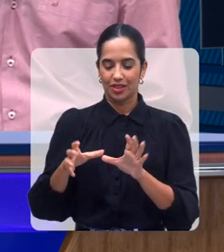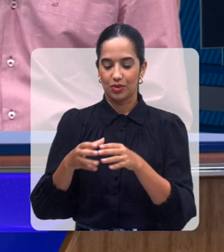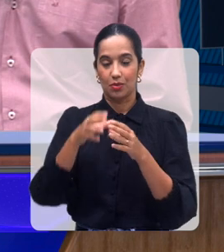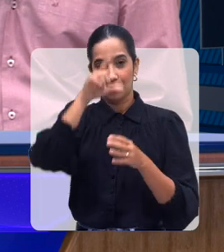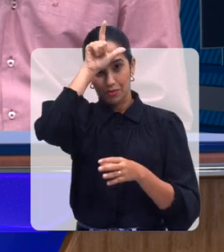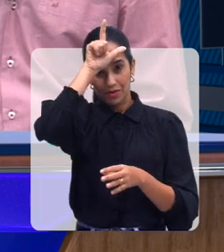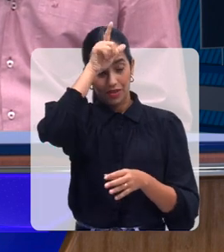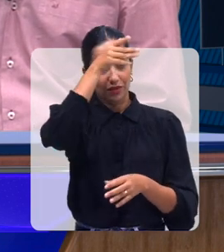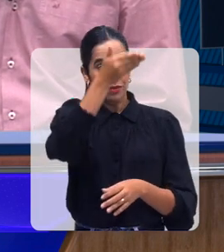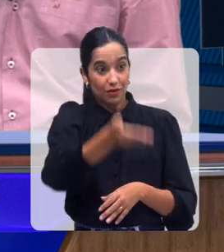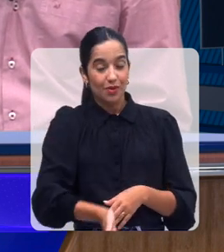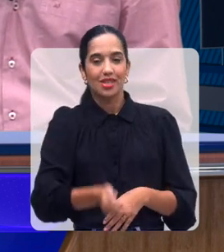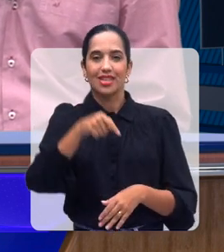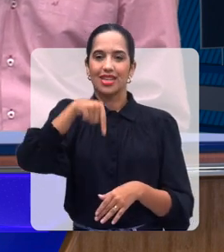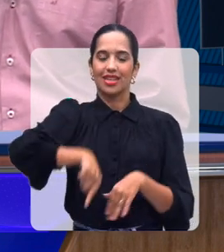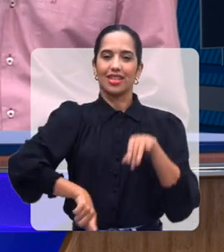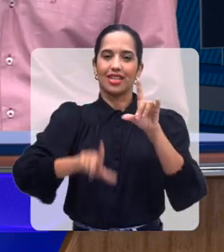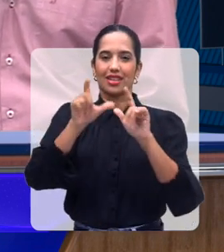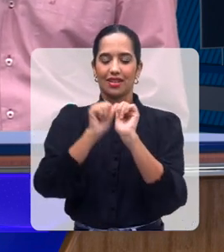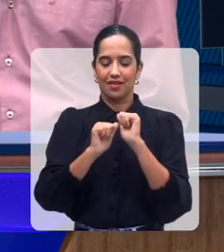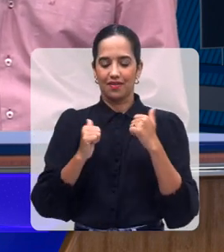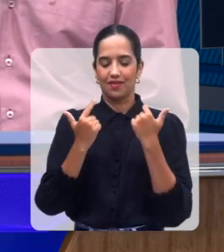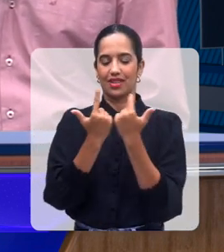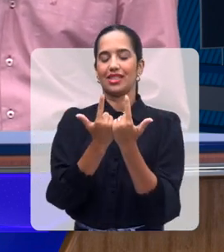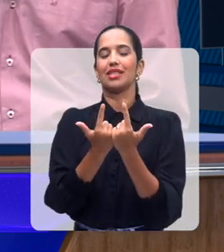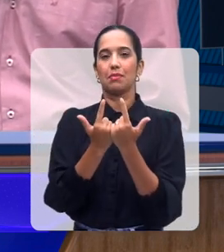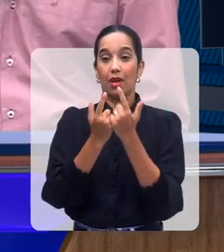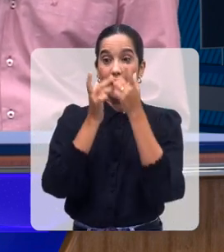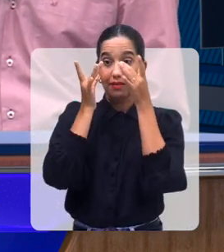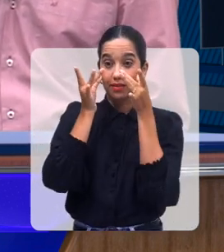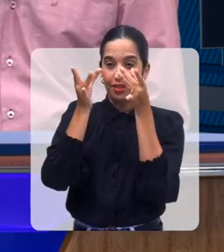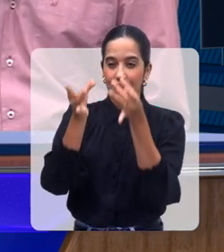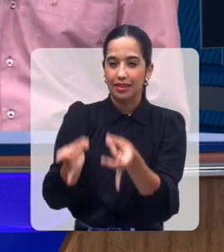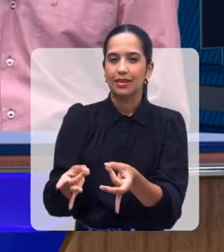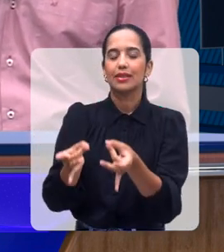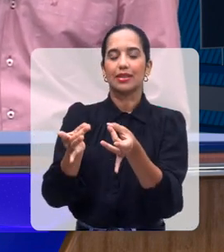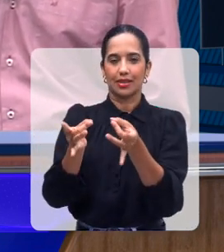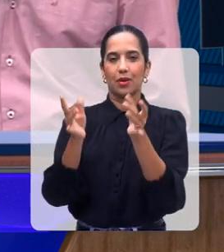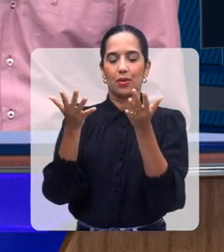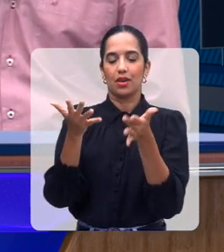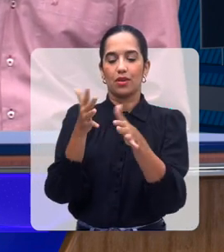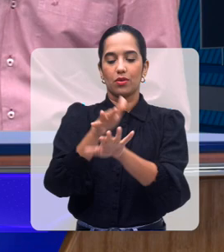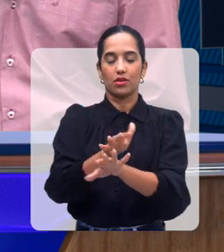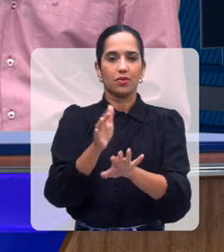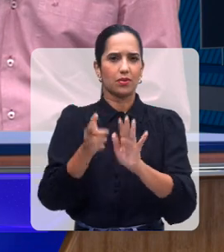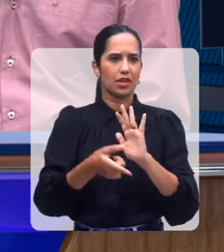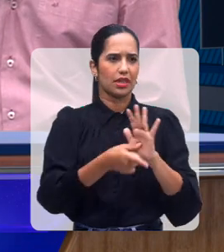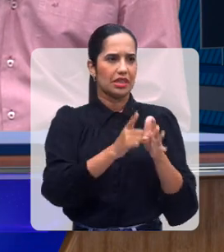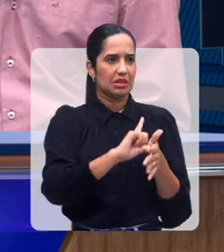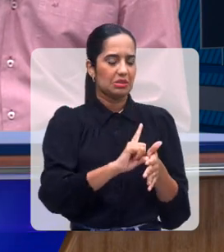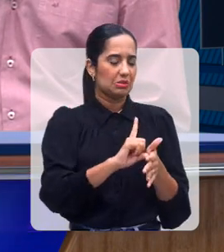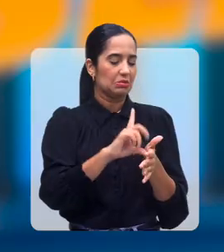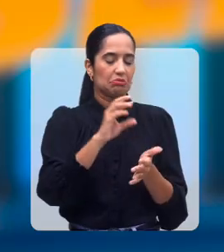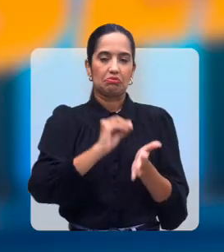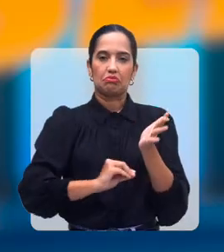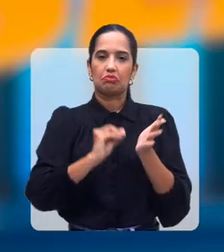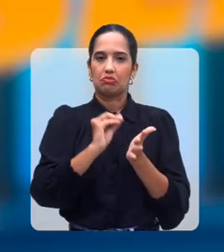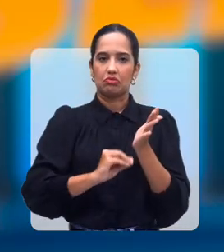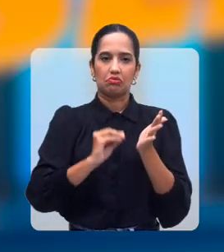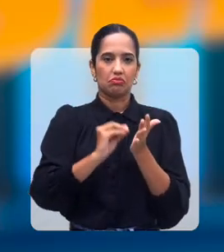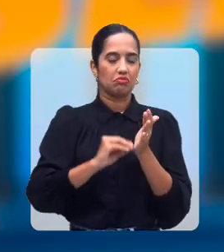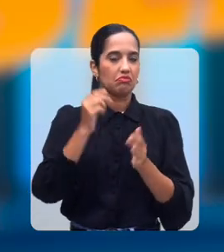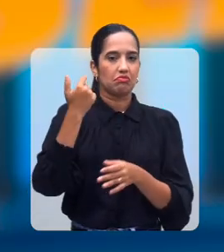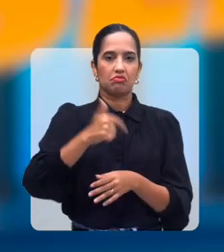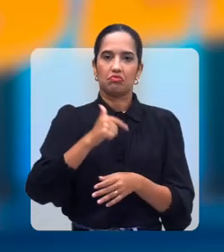por você aqui na TV Assembleia, um olhar super especial para a inclusão, que até então não existia, a gente